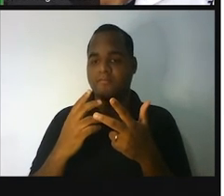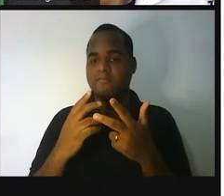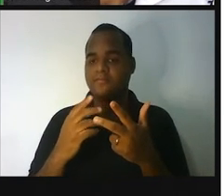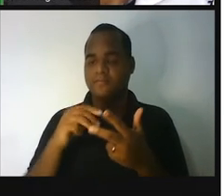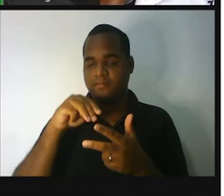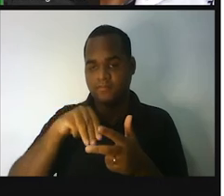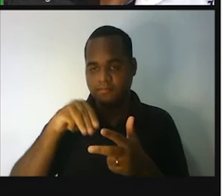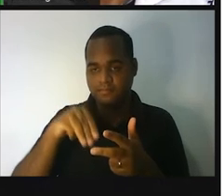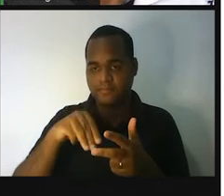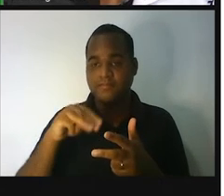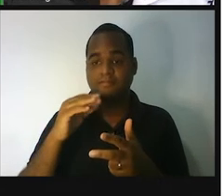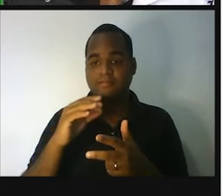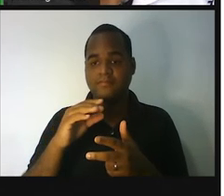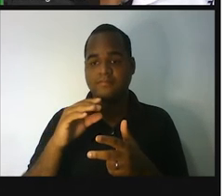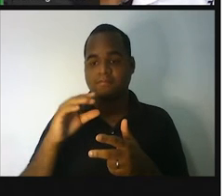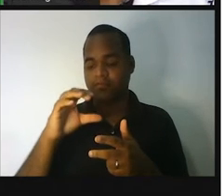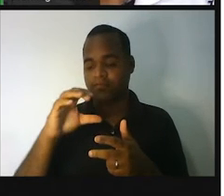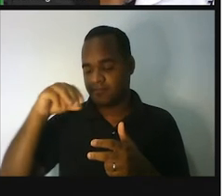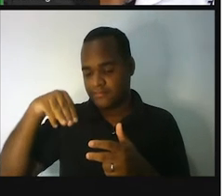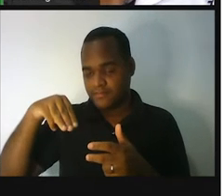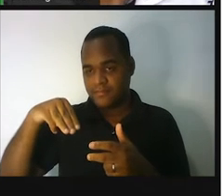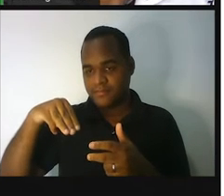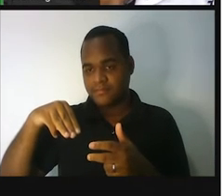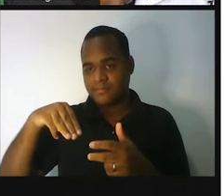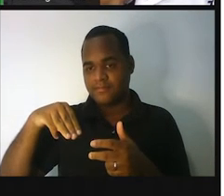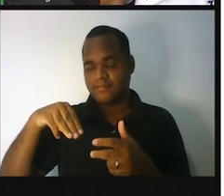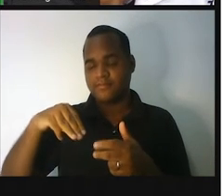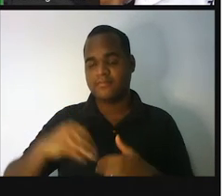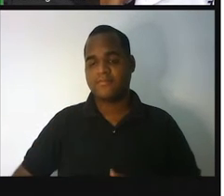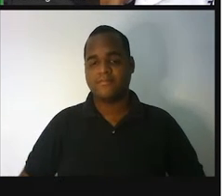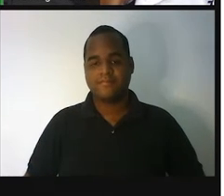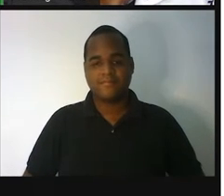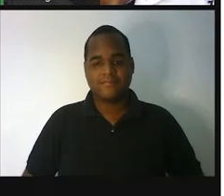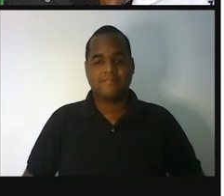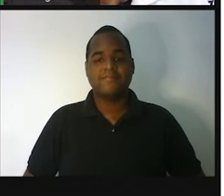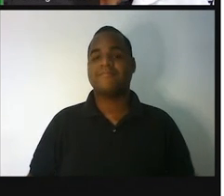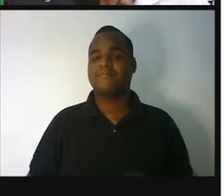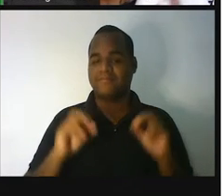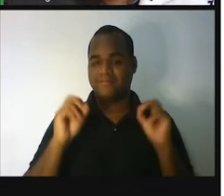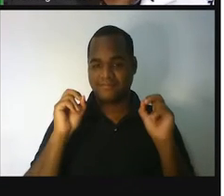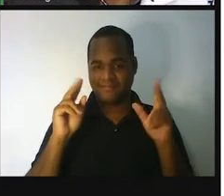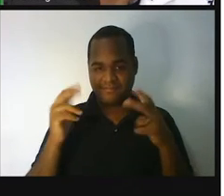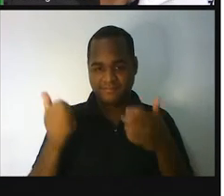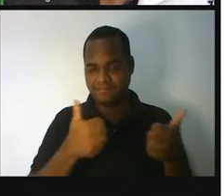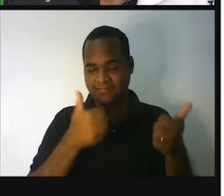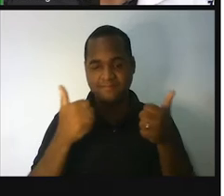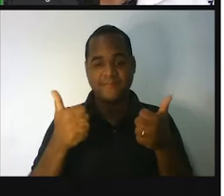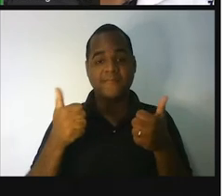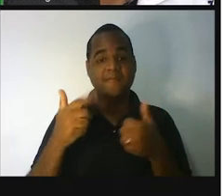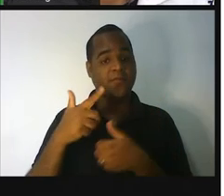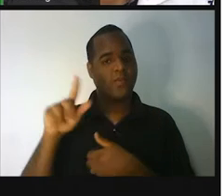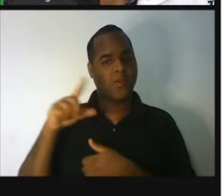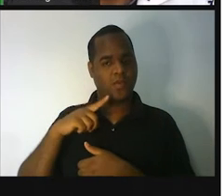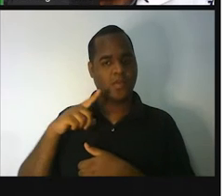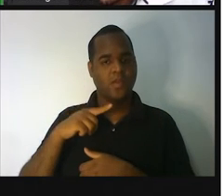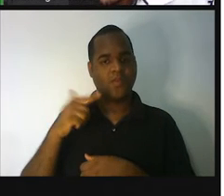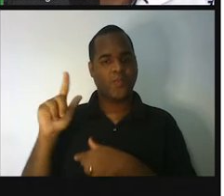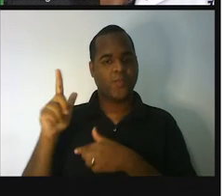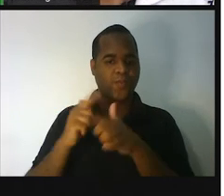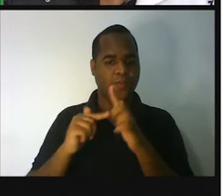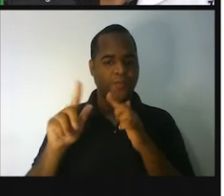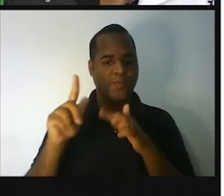ó dos Ventos é o mesmo que 200 cetim tá bom e a gente vai abrir outros